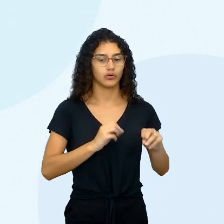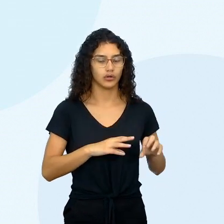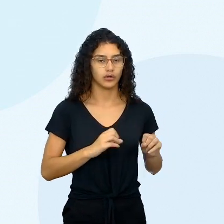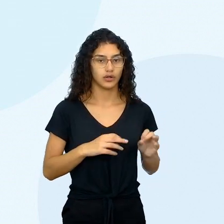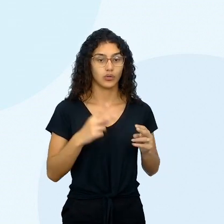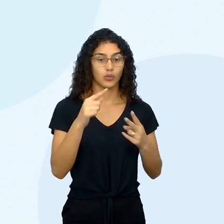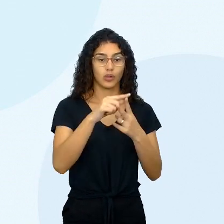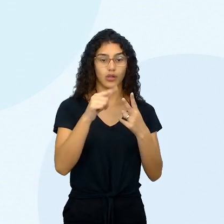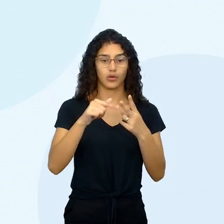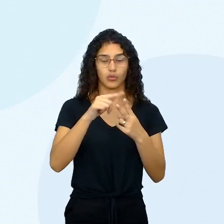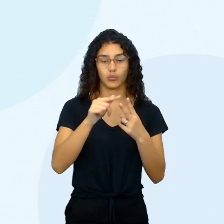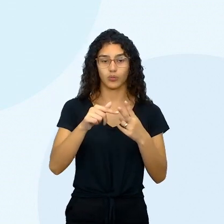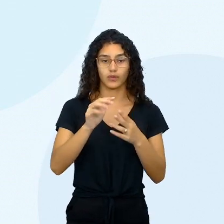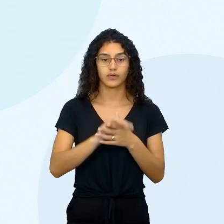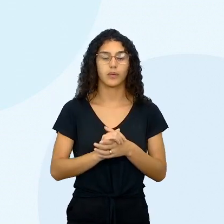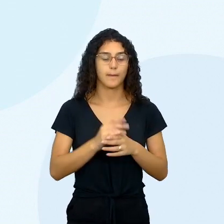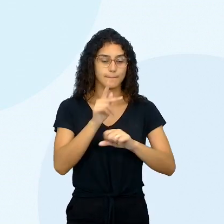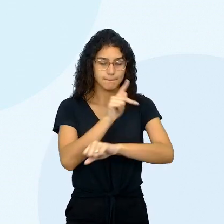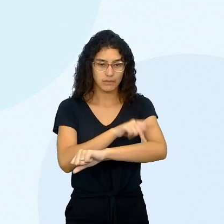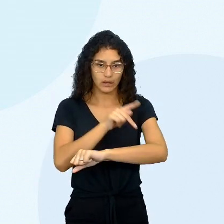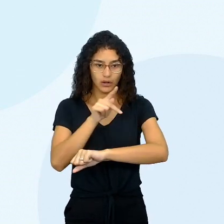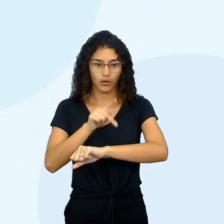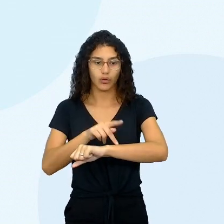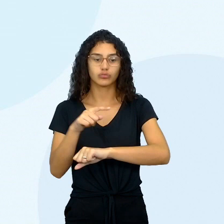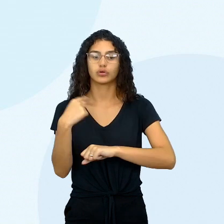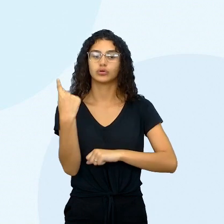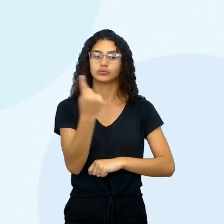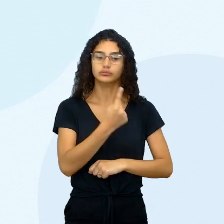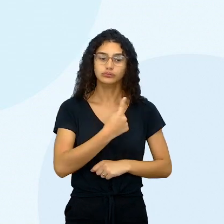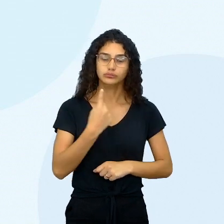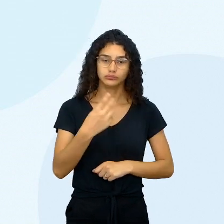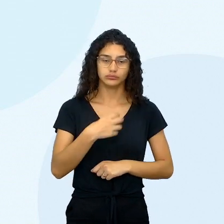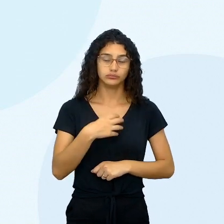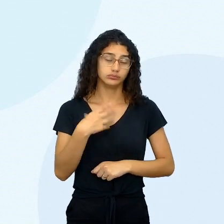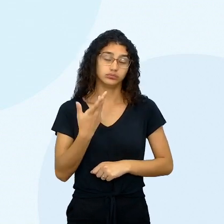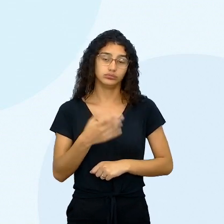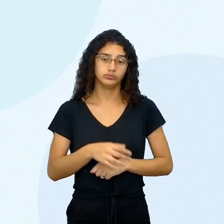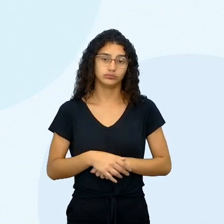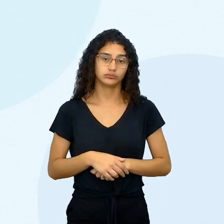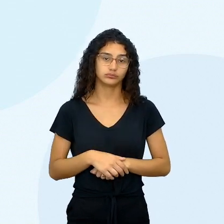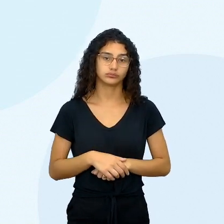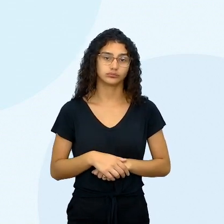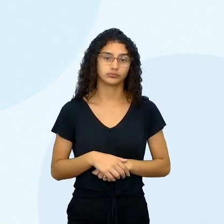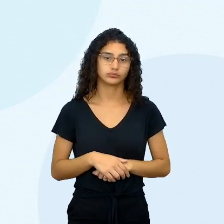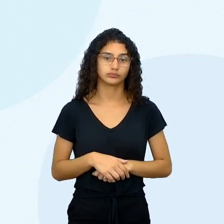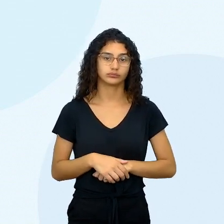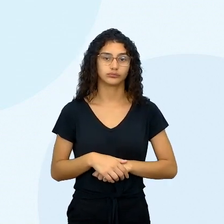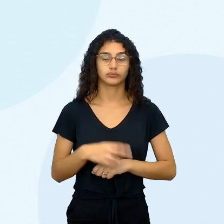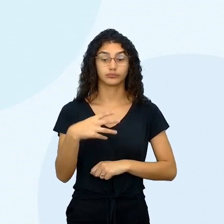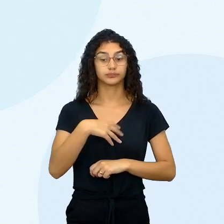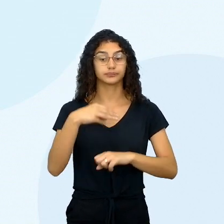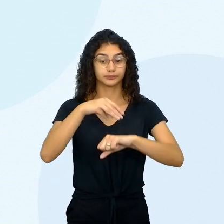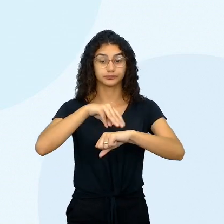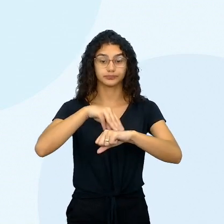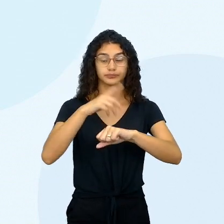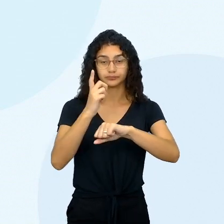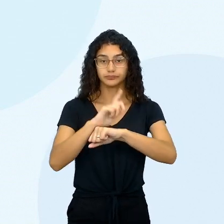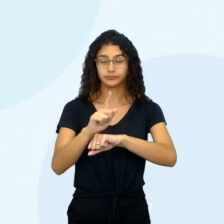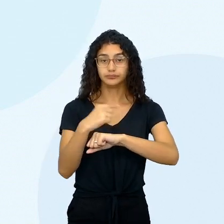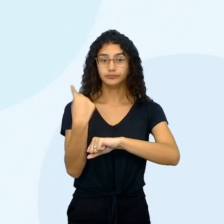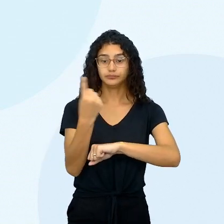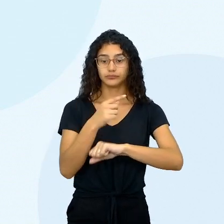nas duas partes, a parte pedagógica, nosso mote, assim, do momento, né, da gestão que